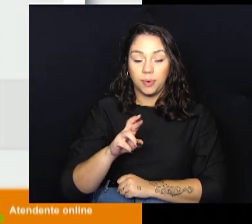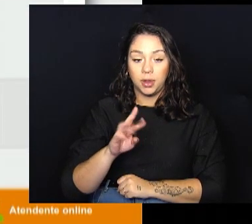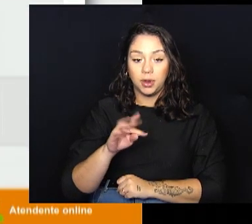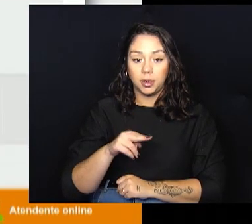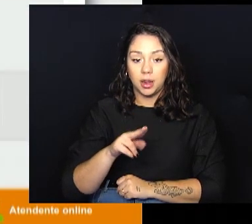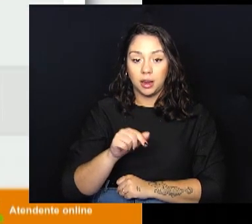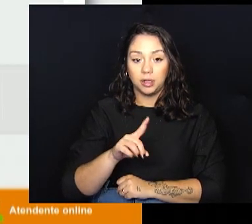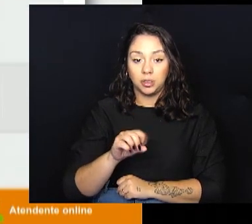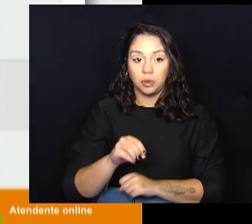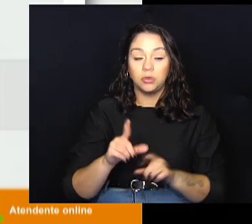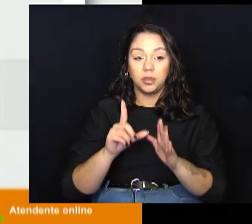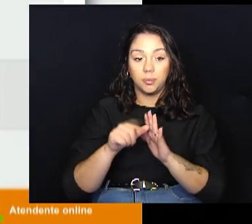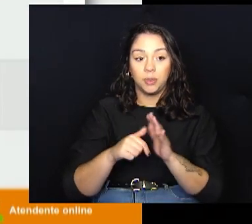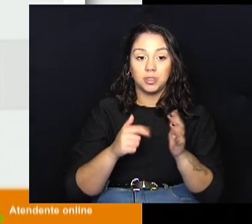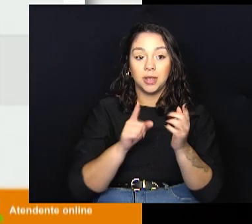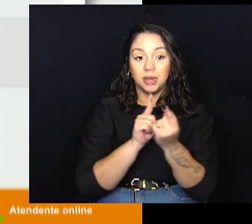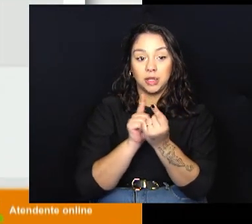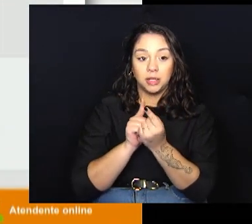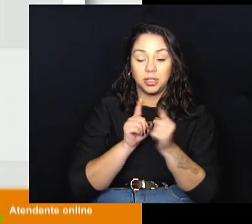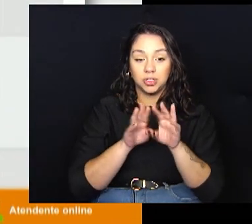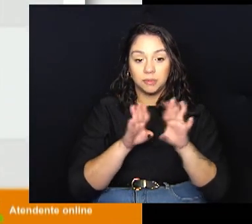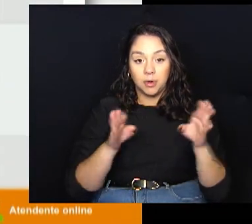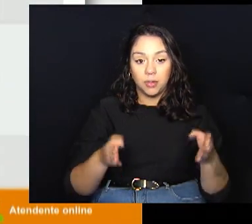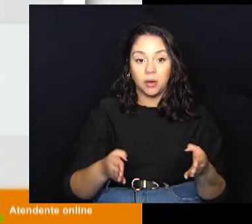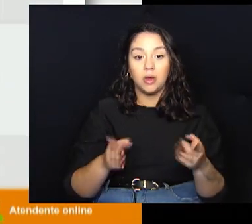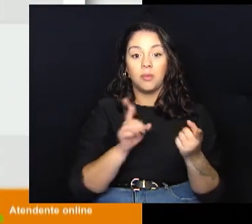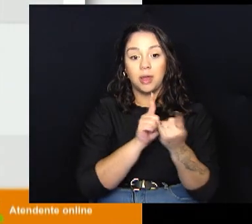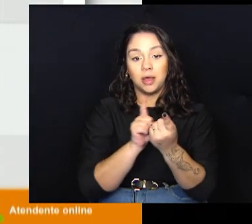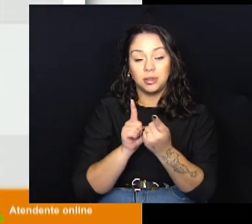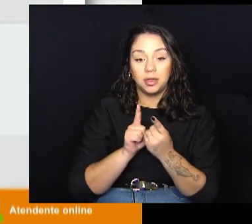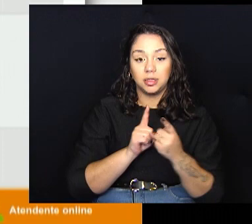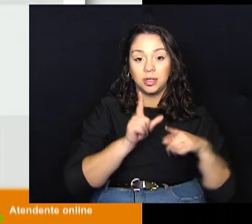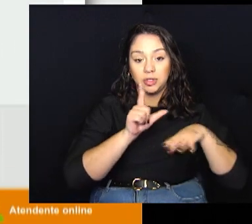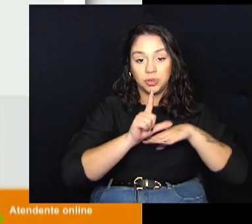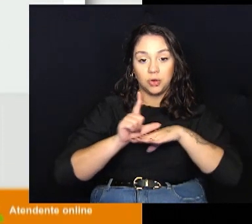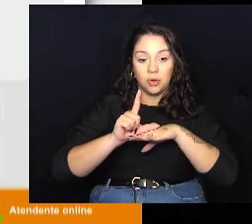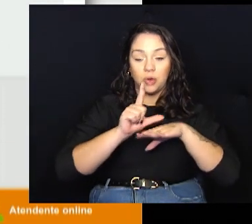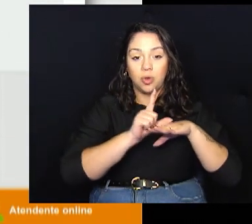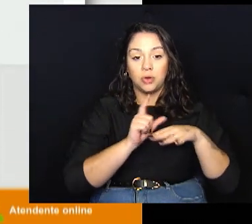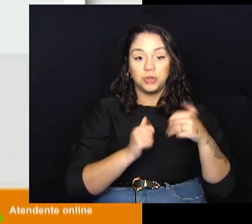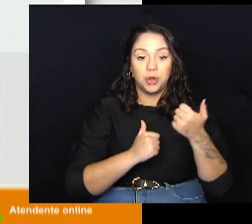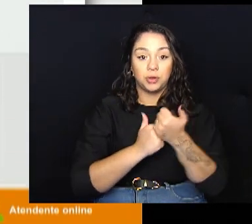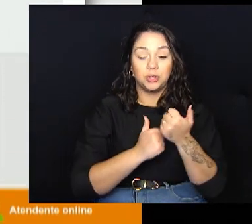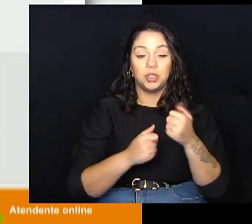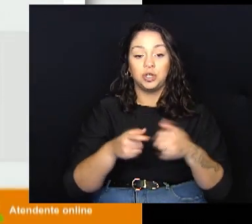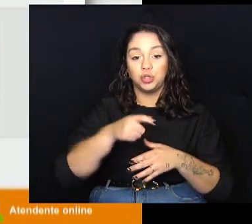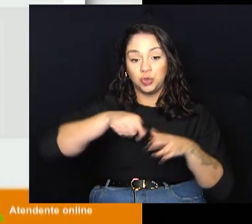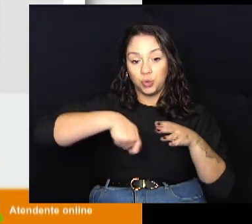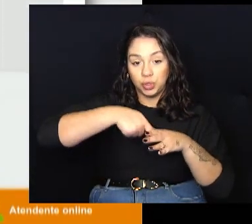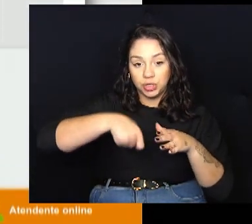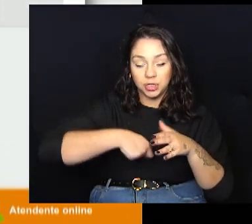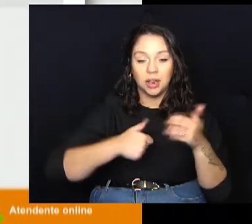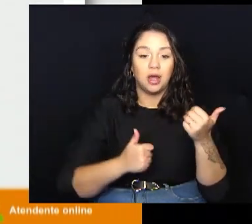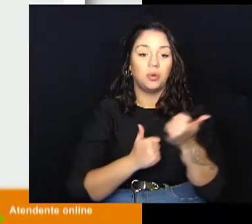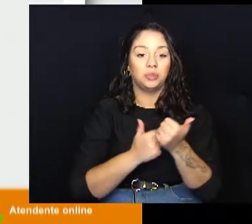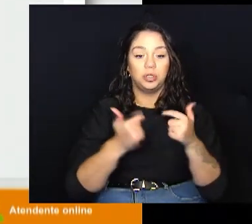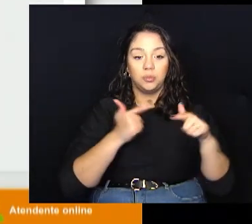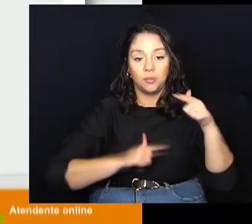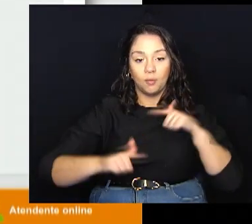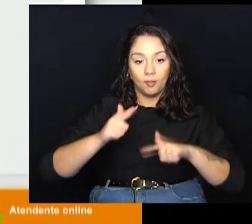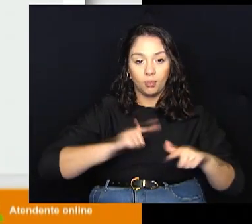atendente de balconista para atendente de lojas para auxiliar de cozinha auxiliar de limpeza